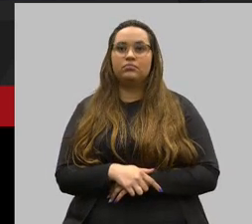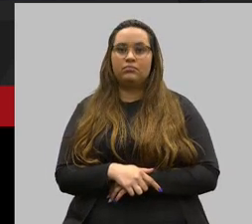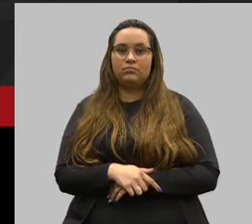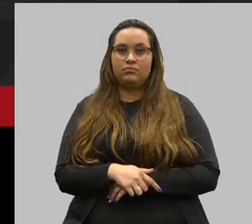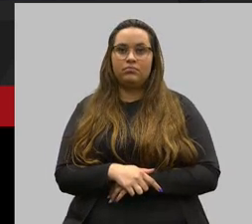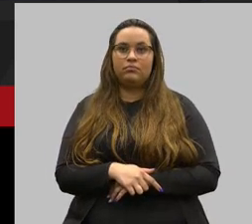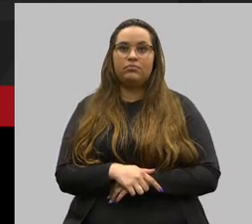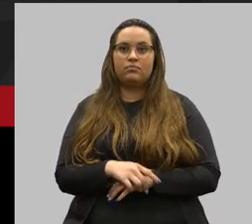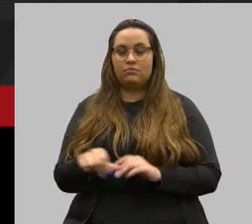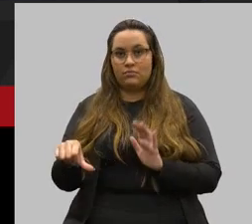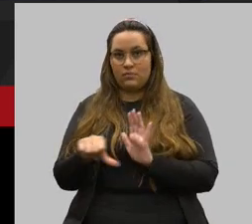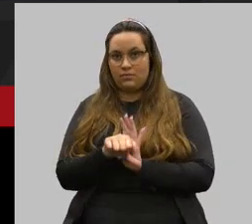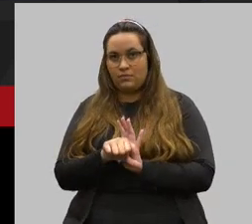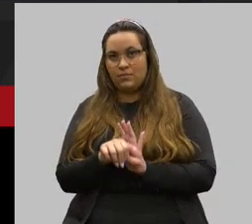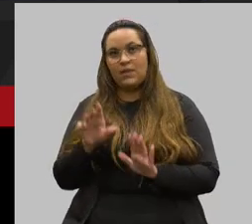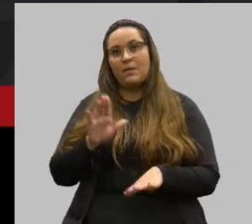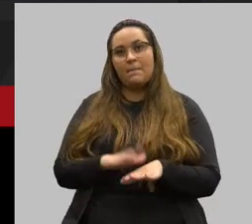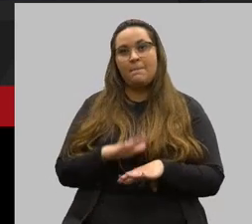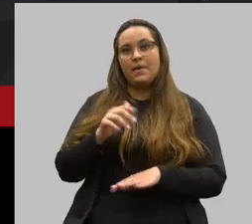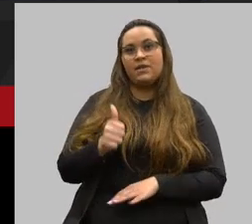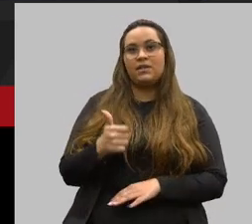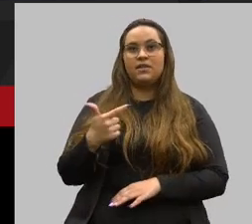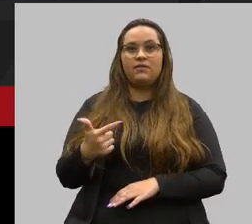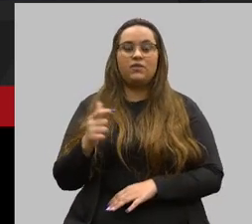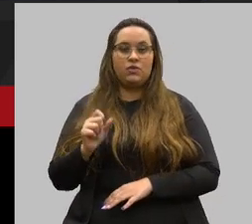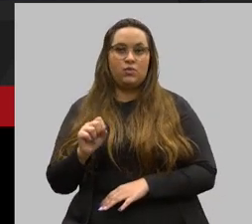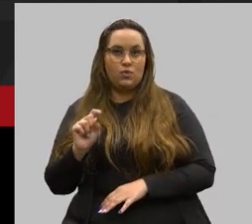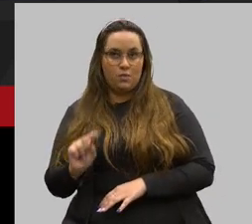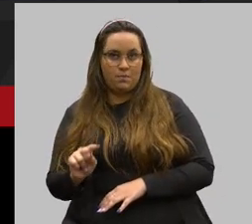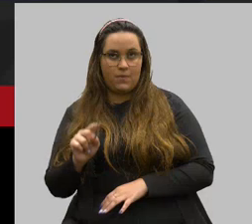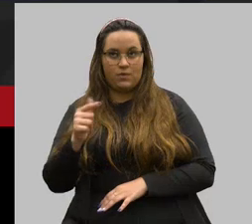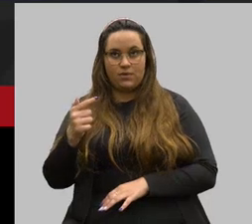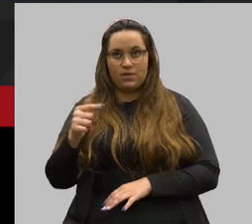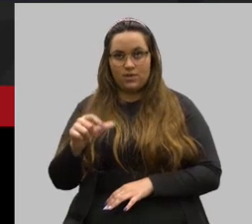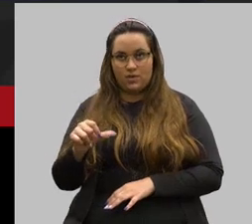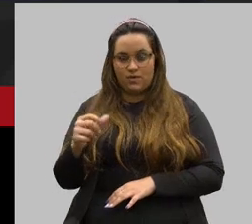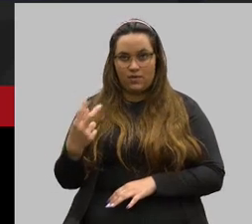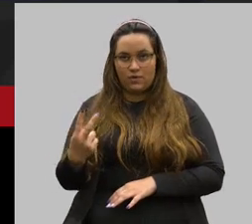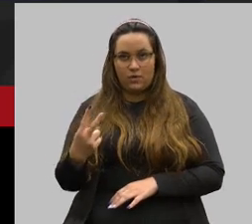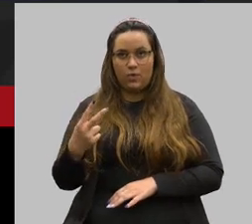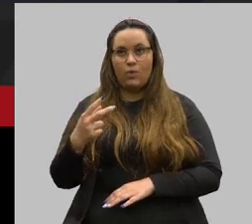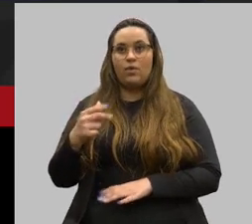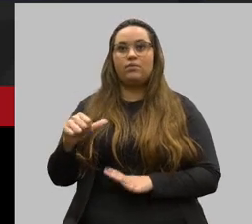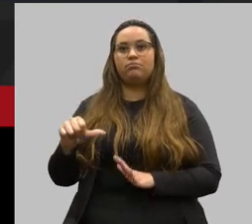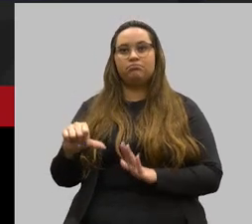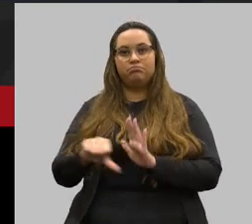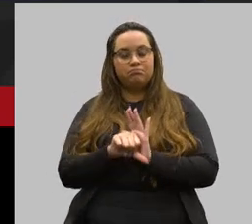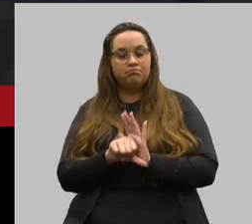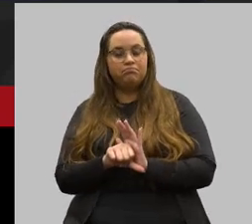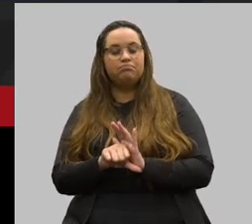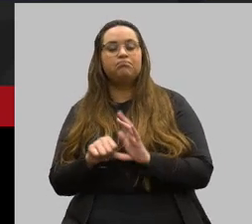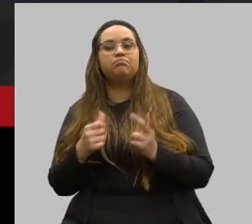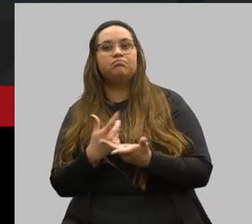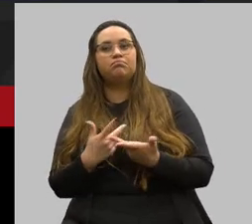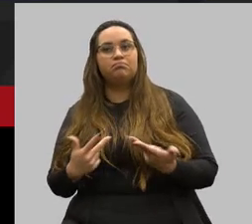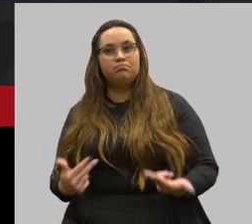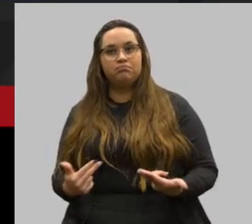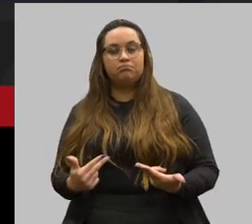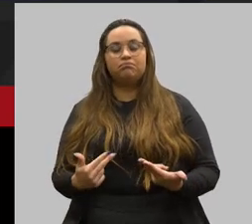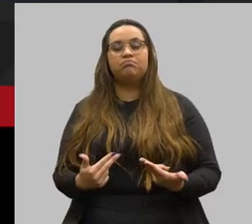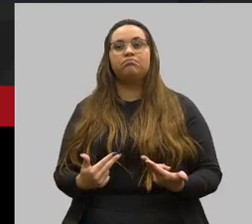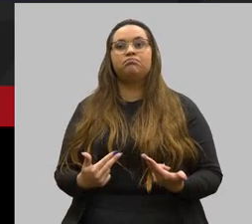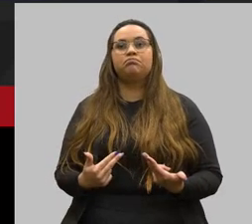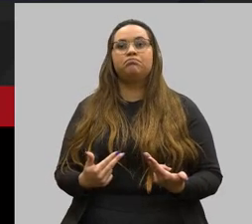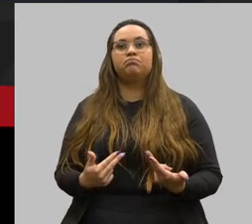De Janeiro A Maio mais de 128.000 laudos periciais entre laudos eh tanto